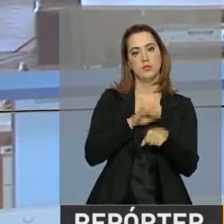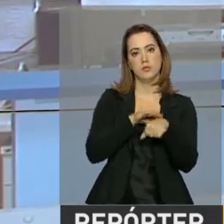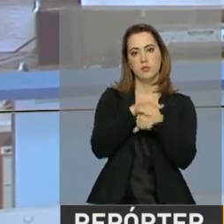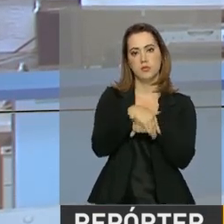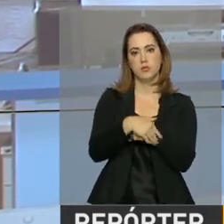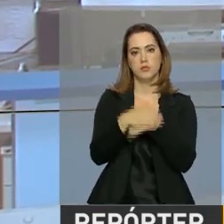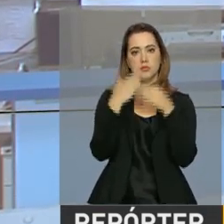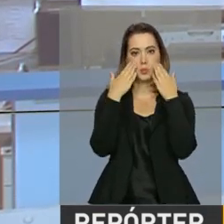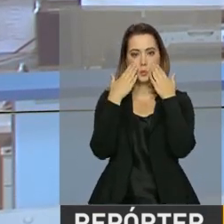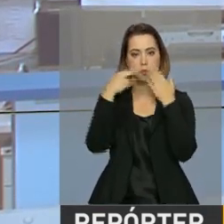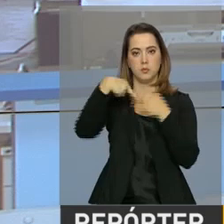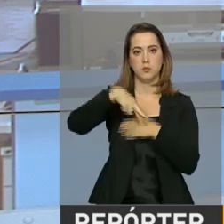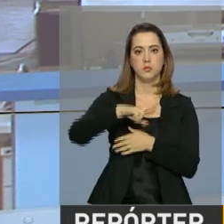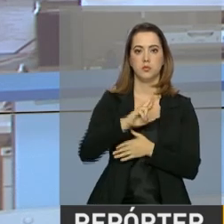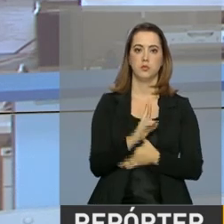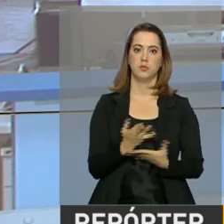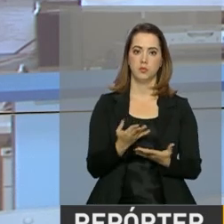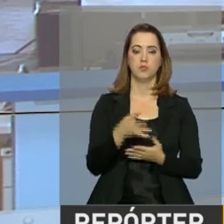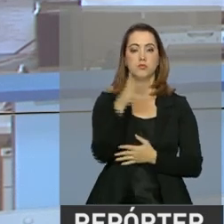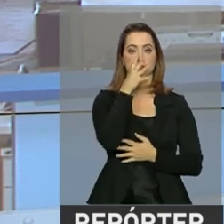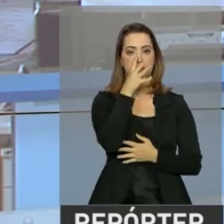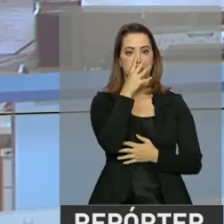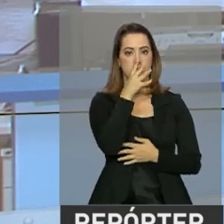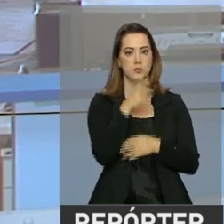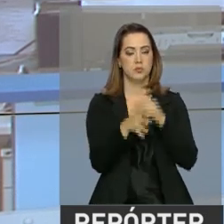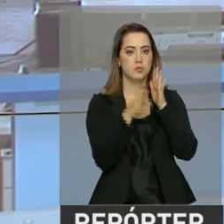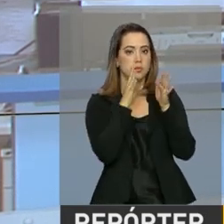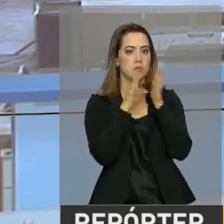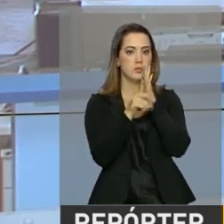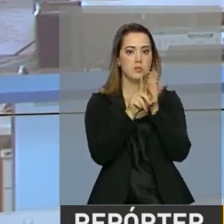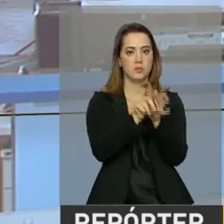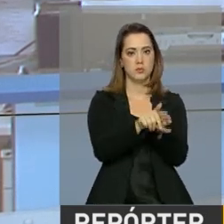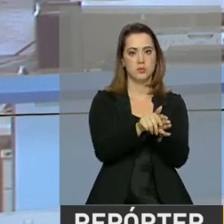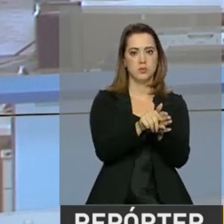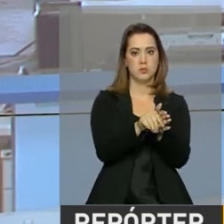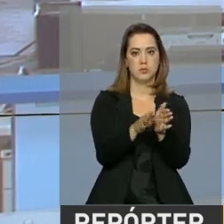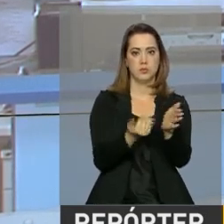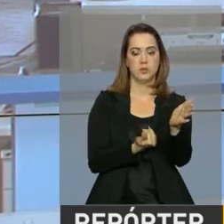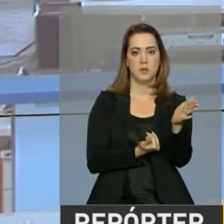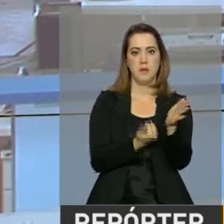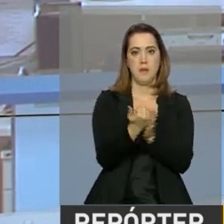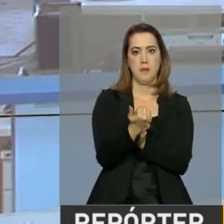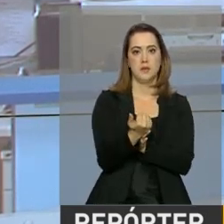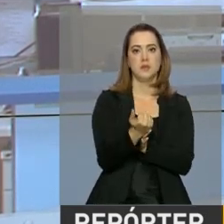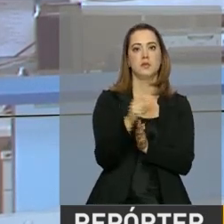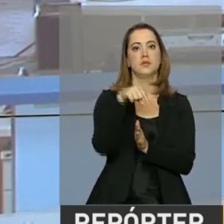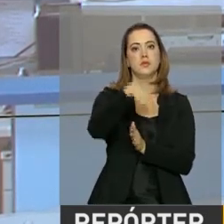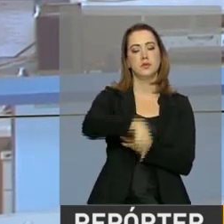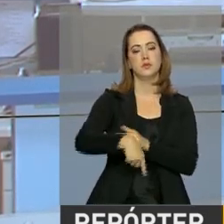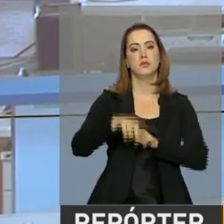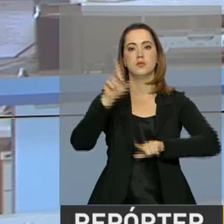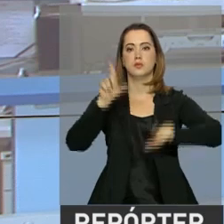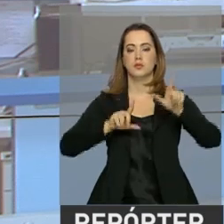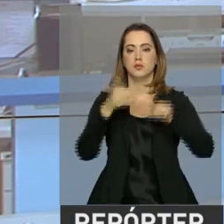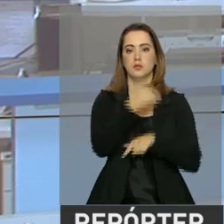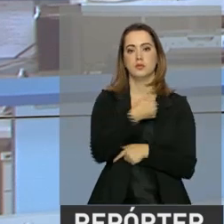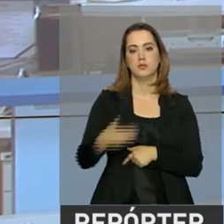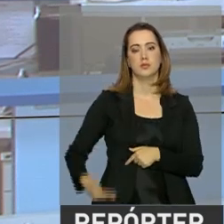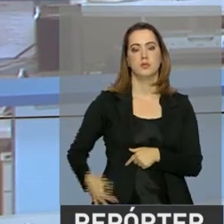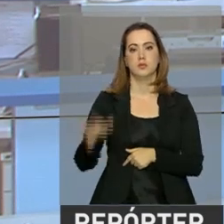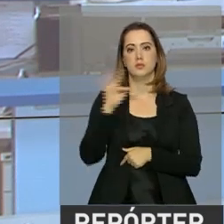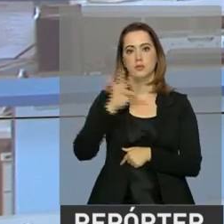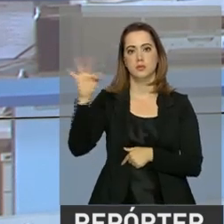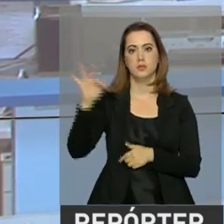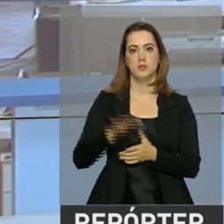7 da noite na próxima edição do repórter NBR acompanhe também as novidades em nossas redes sociais Continue com a gente aqui na NBR a